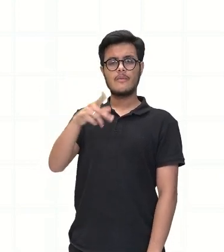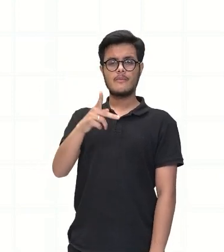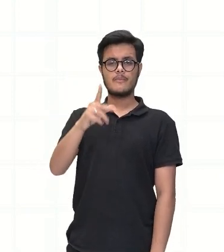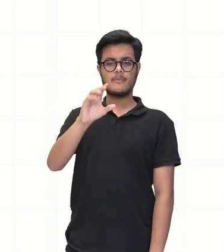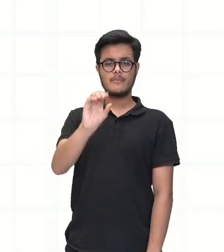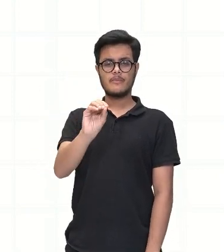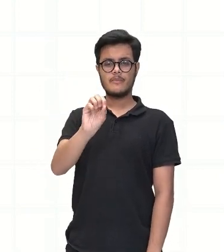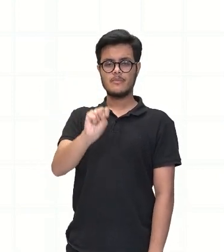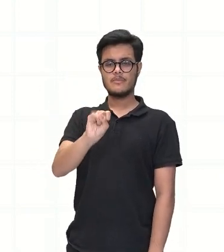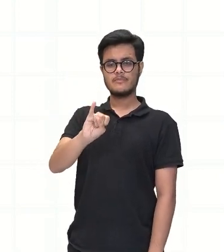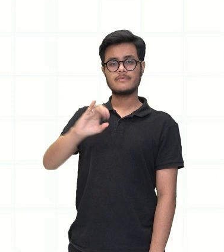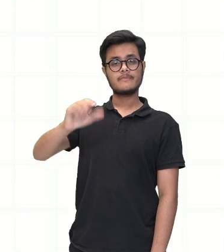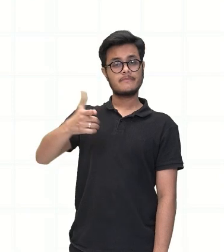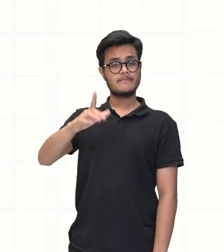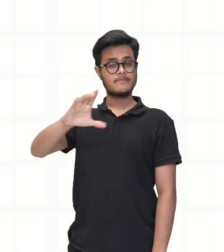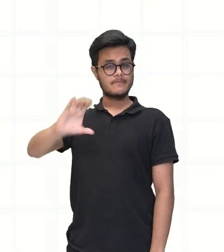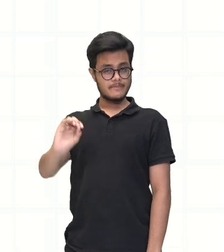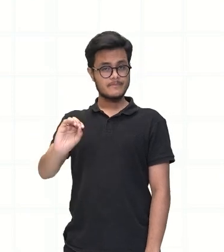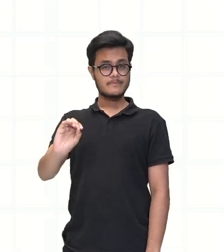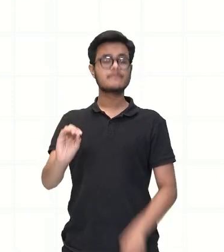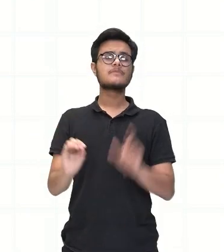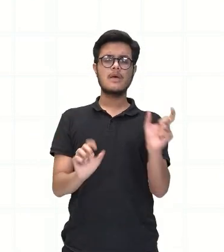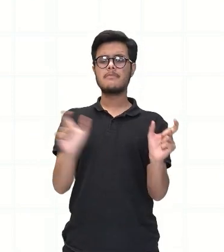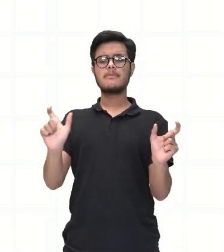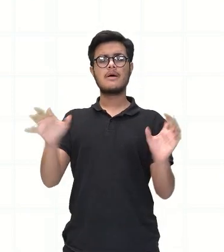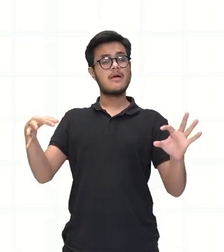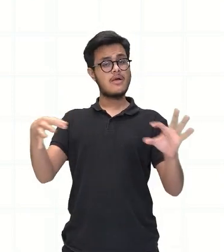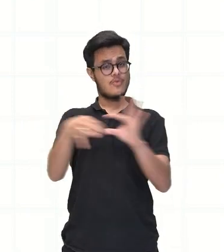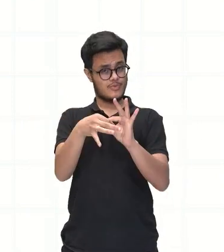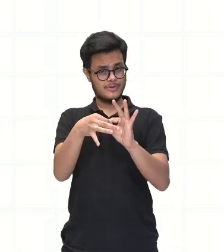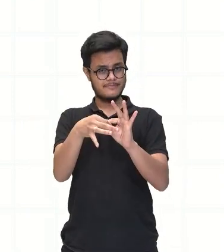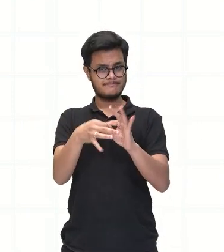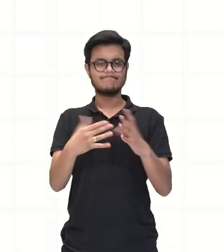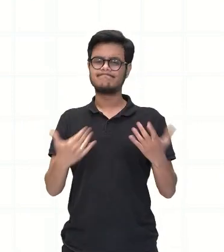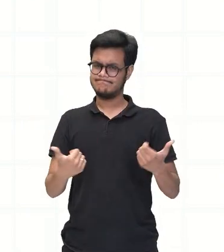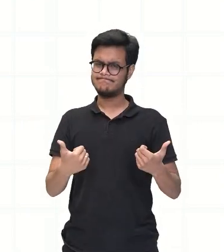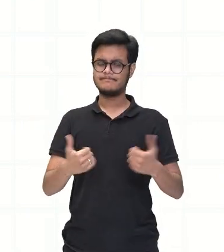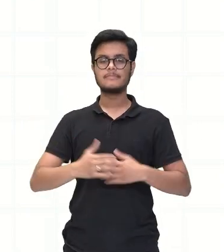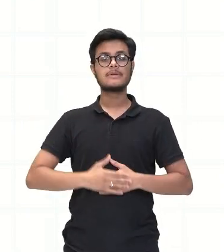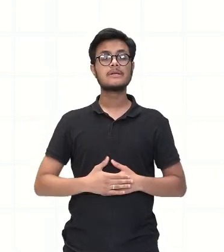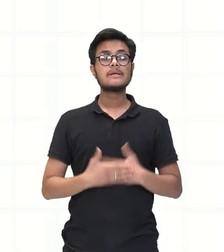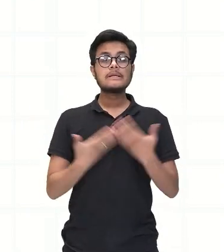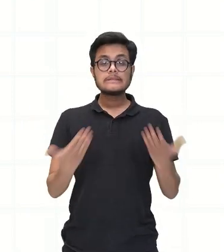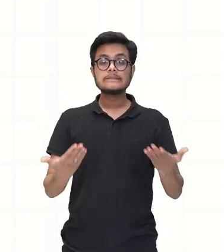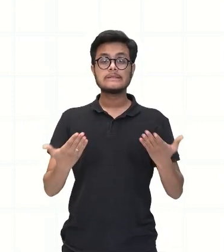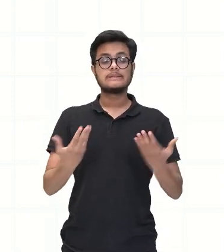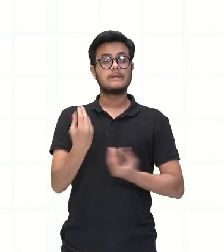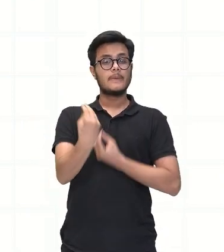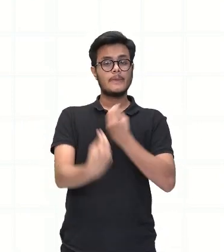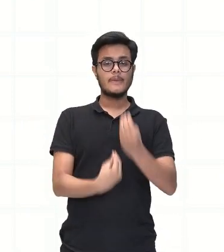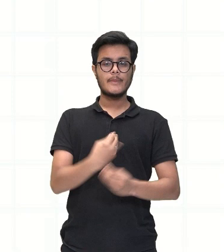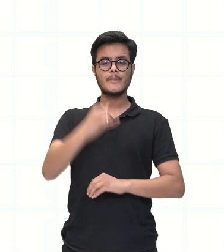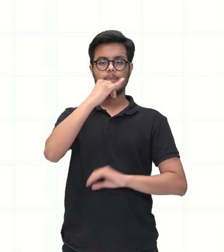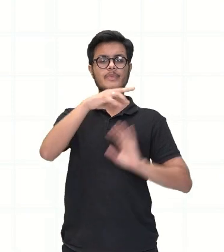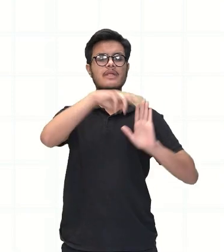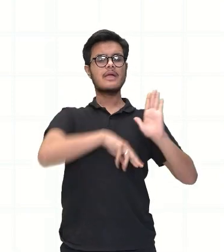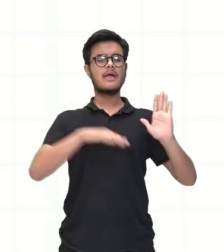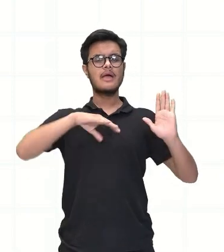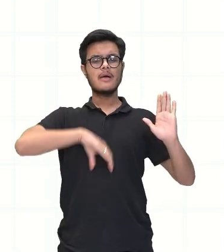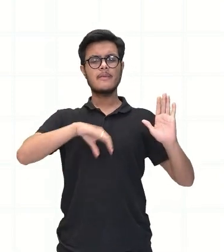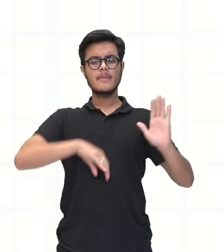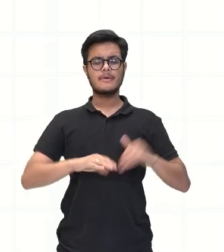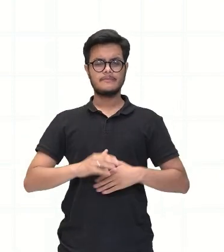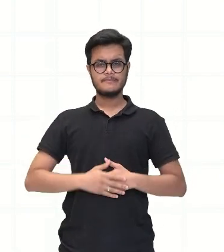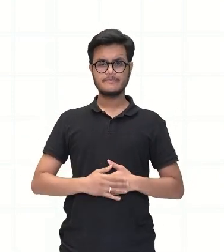composição, processo de composição de palavras. Muito bem. Então vamos ver como funciona? Olha só, temos